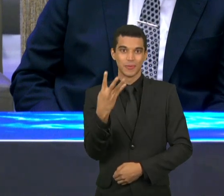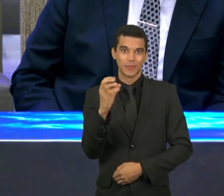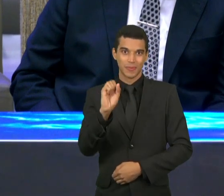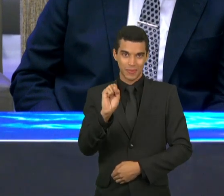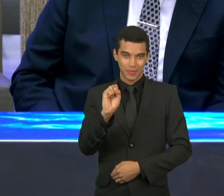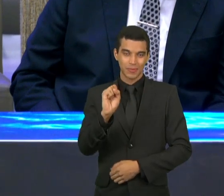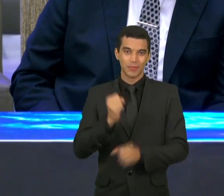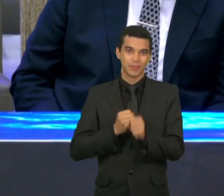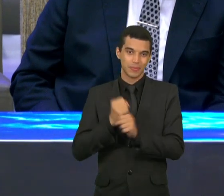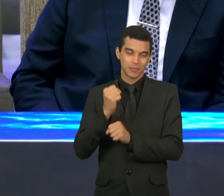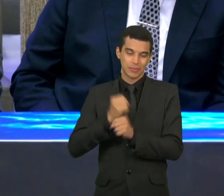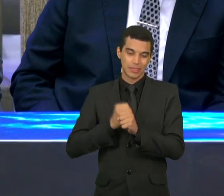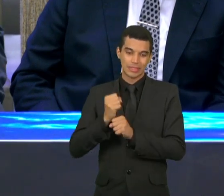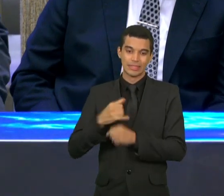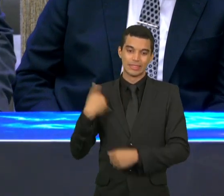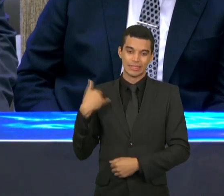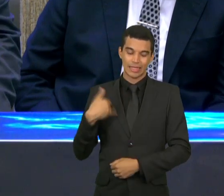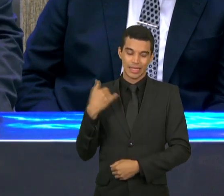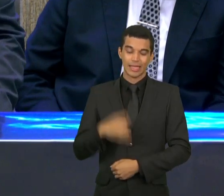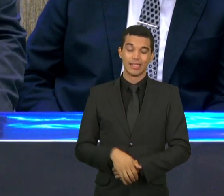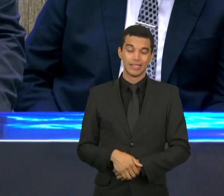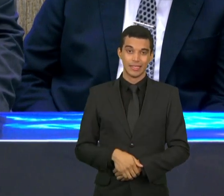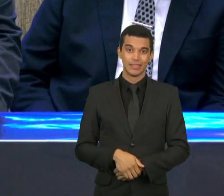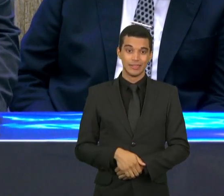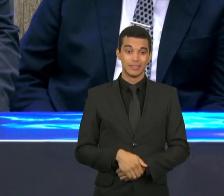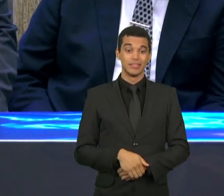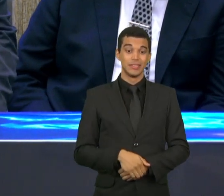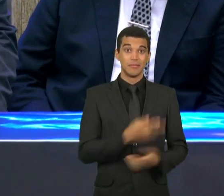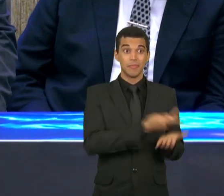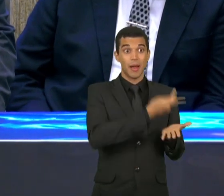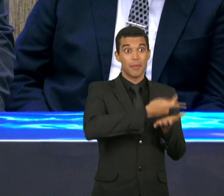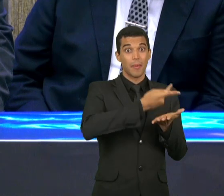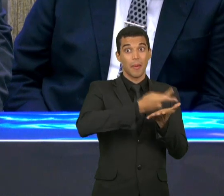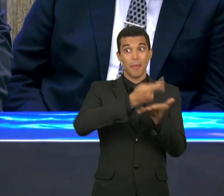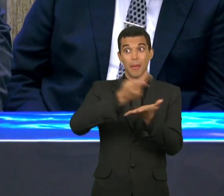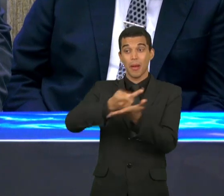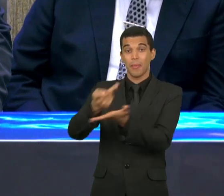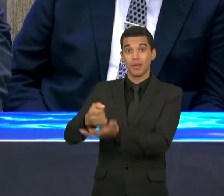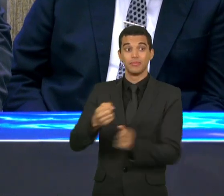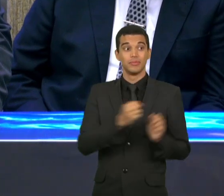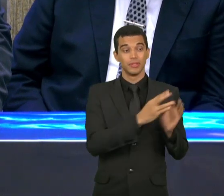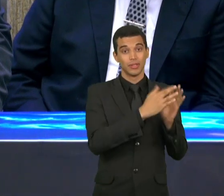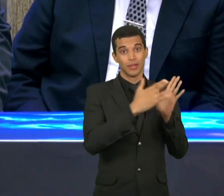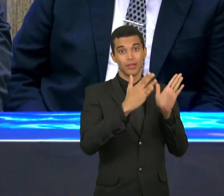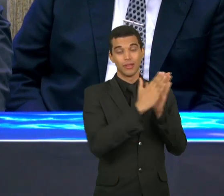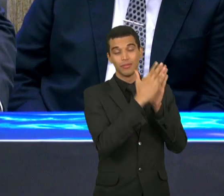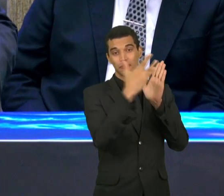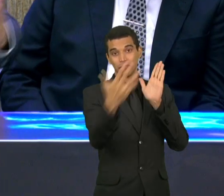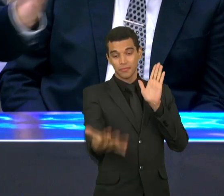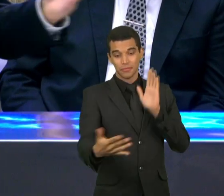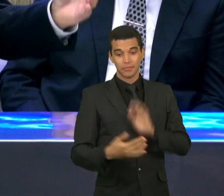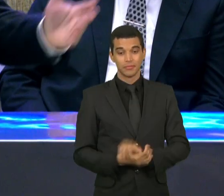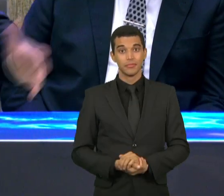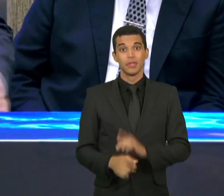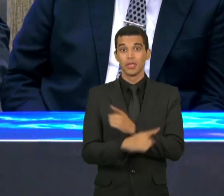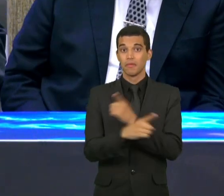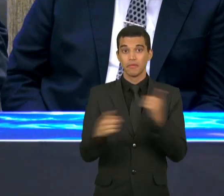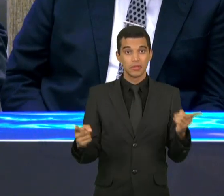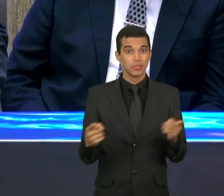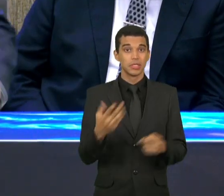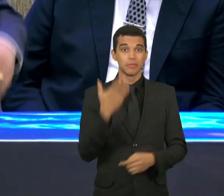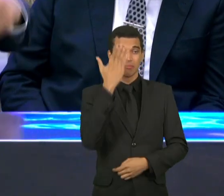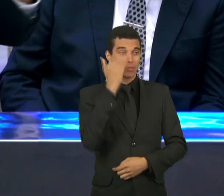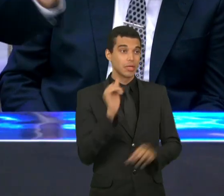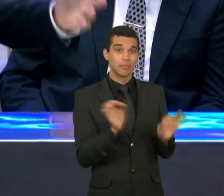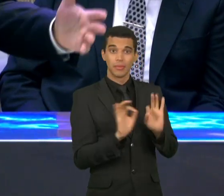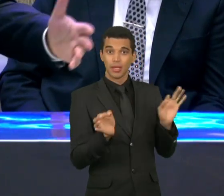48. Quanta coisa aconteceu de lá para cá. E vocês não testemunharam nada daquilo.